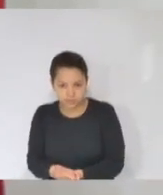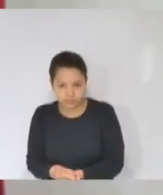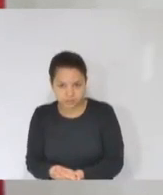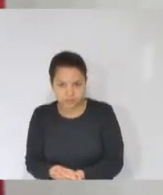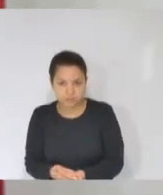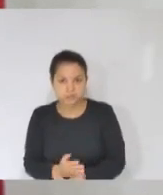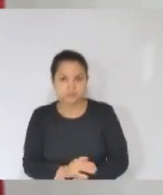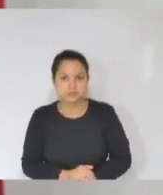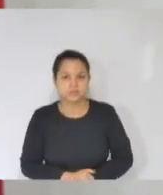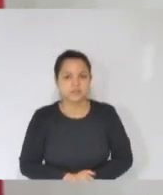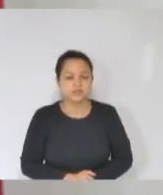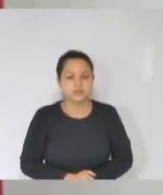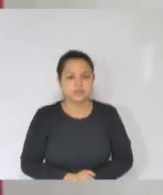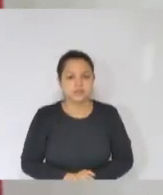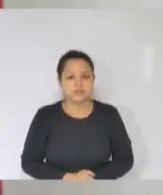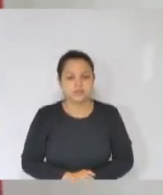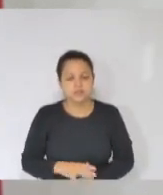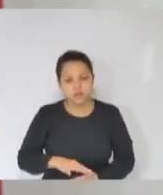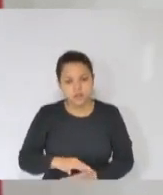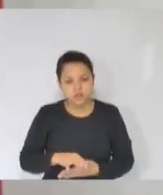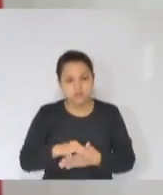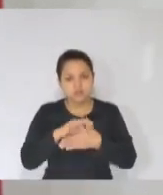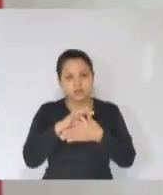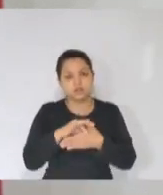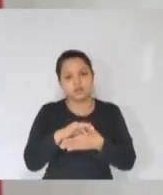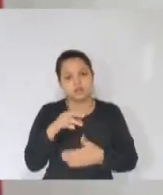na nossa liderança política,